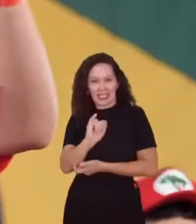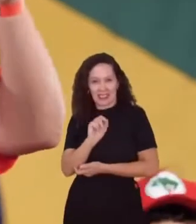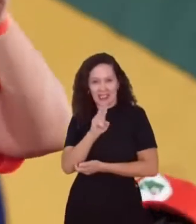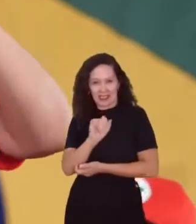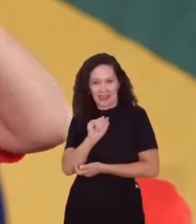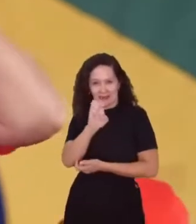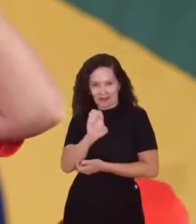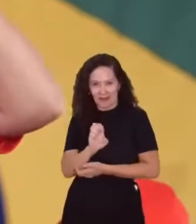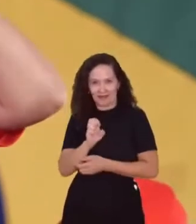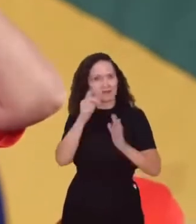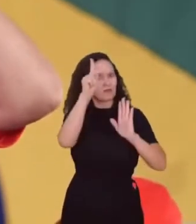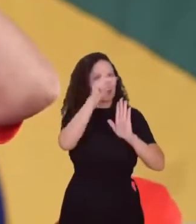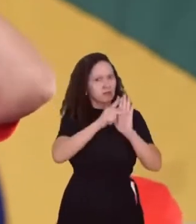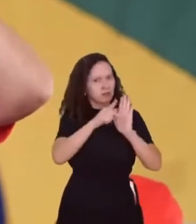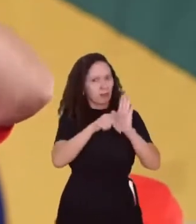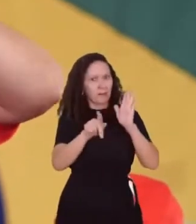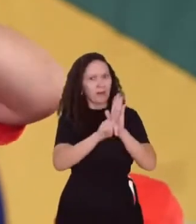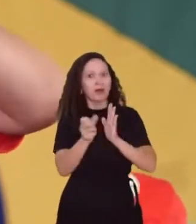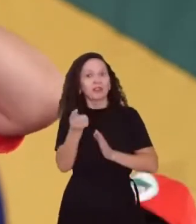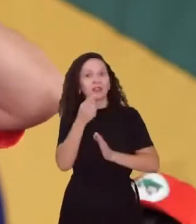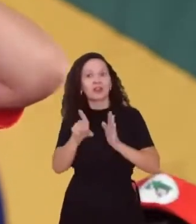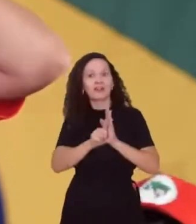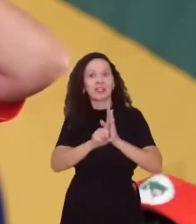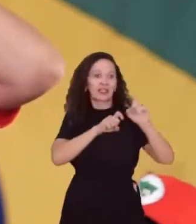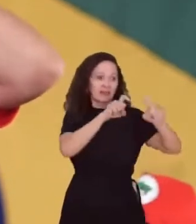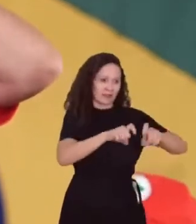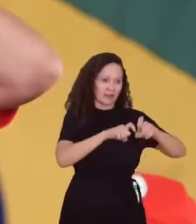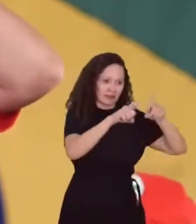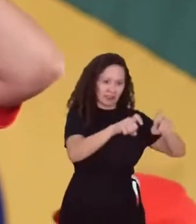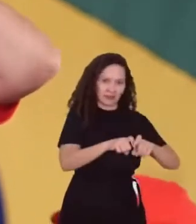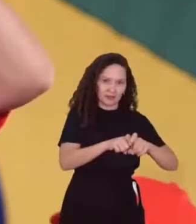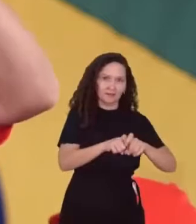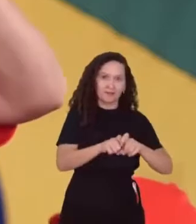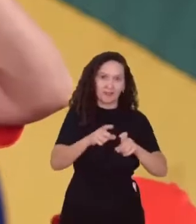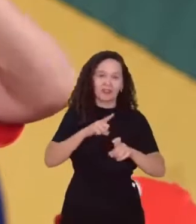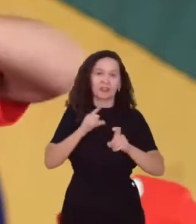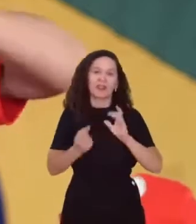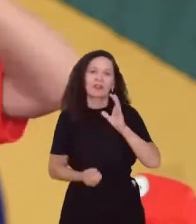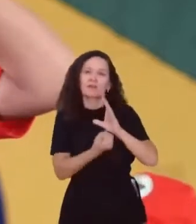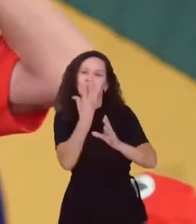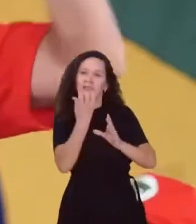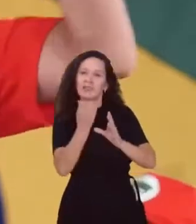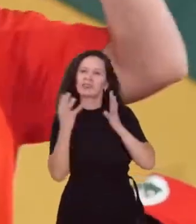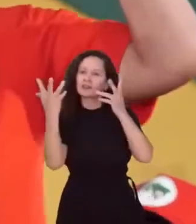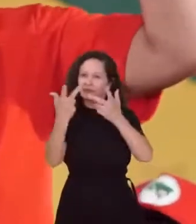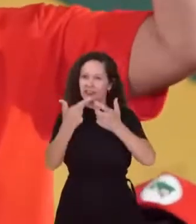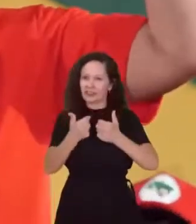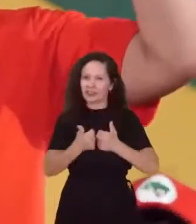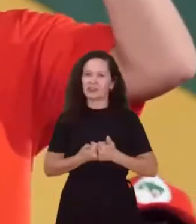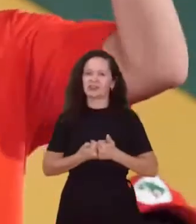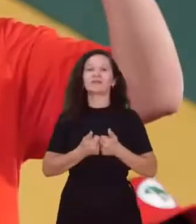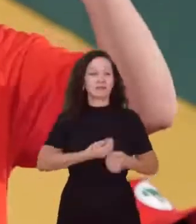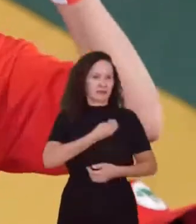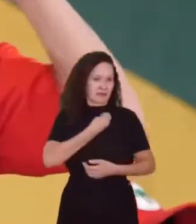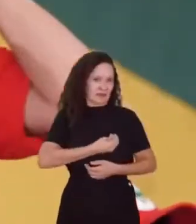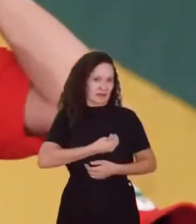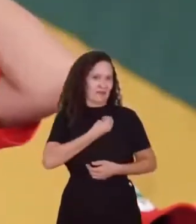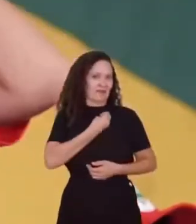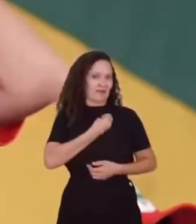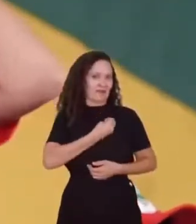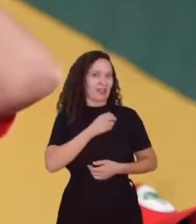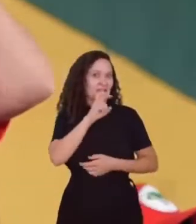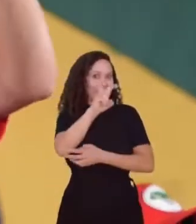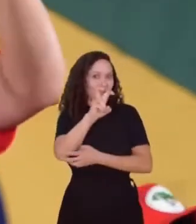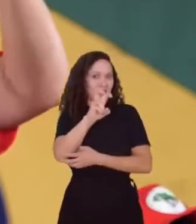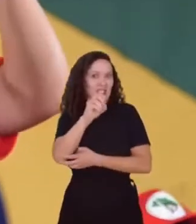reforma agrária. Esse assentamento tem uma produção maravilhosa de vidas. São 501 famílias